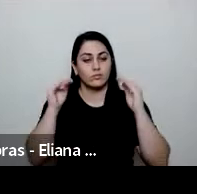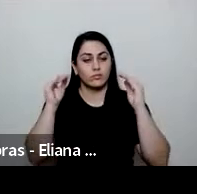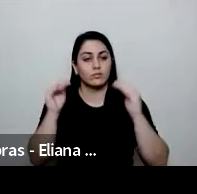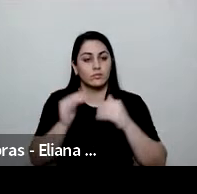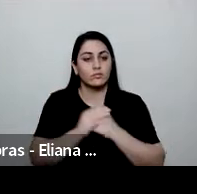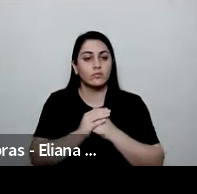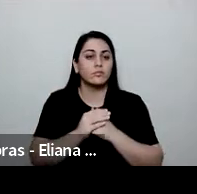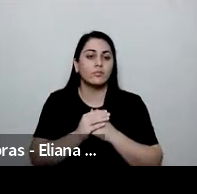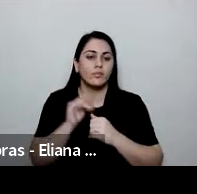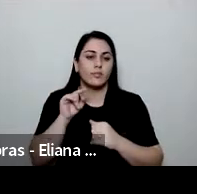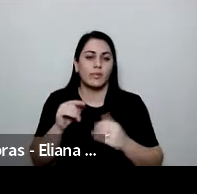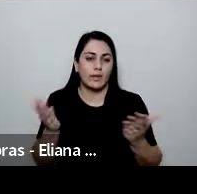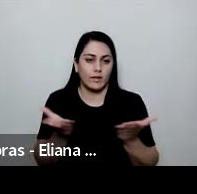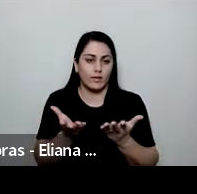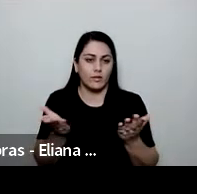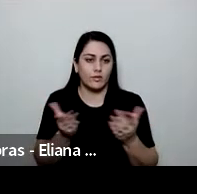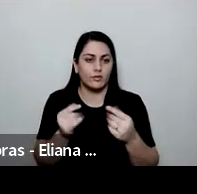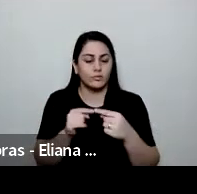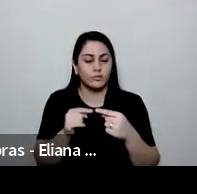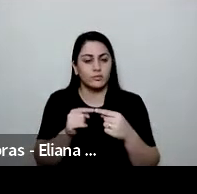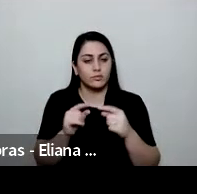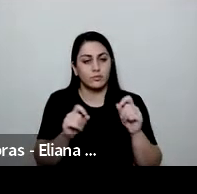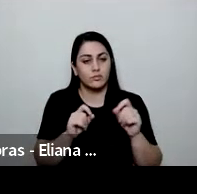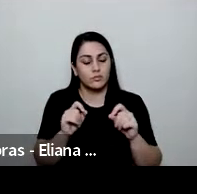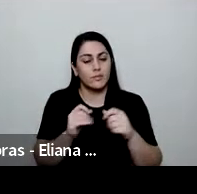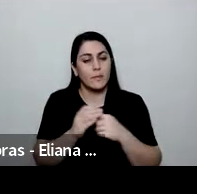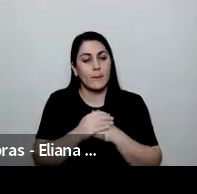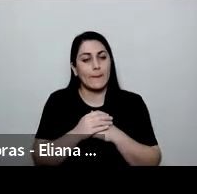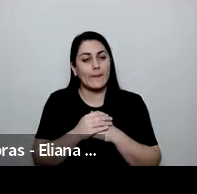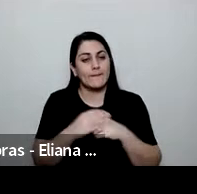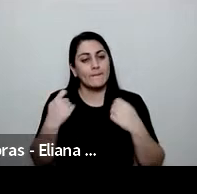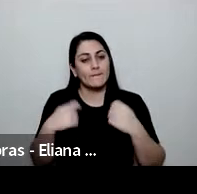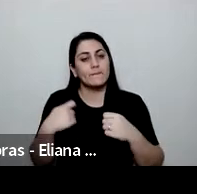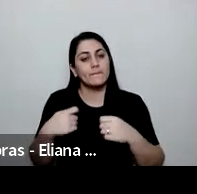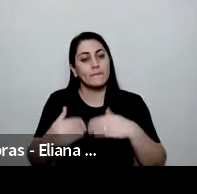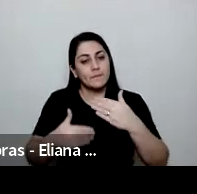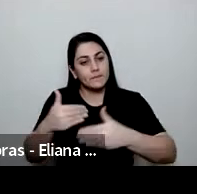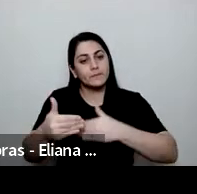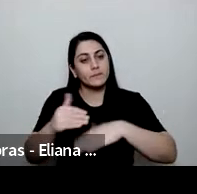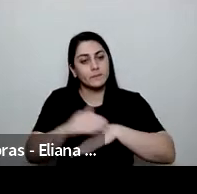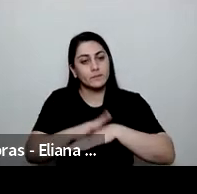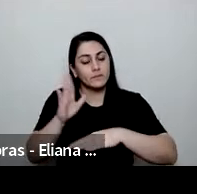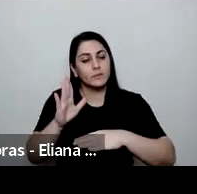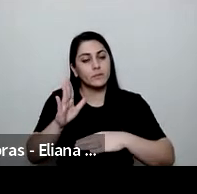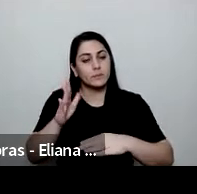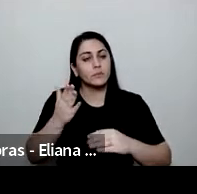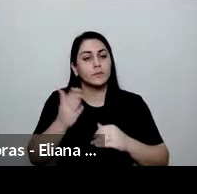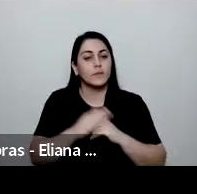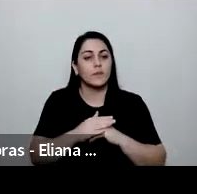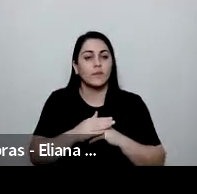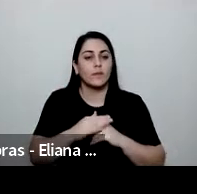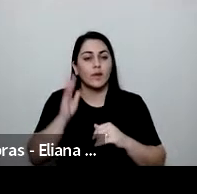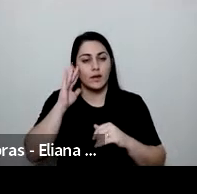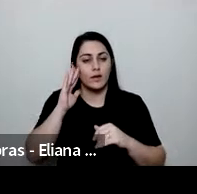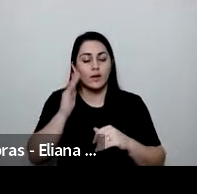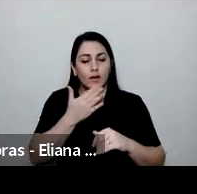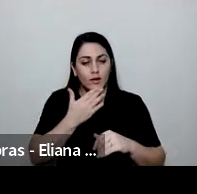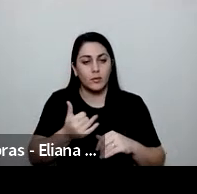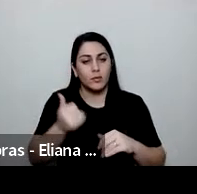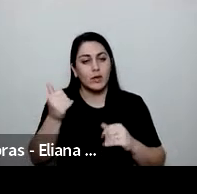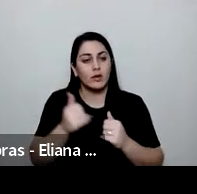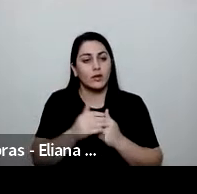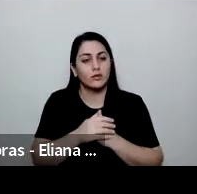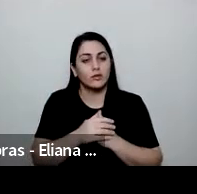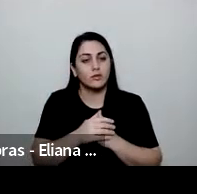Então nesse caso específico aqui Tô considerando que é preciso avançar um pouco mais no meio da questão até para se definir